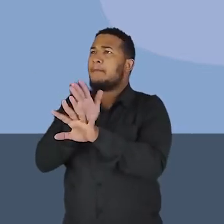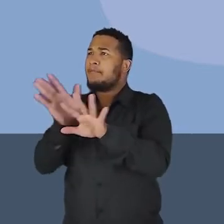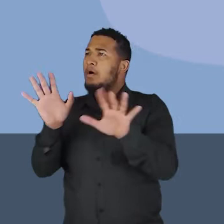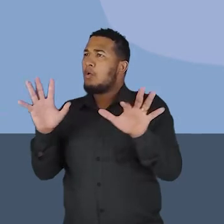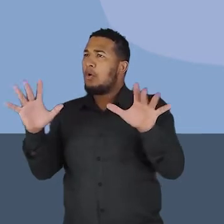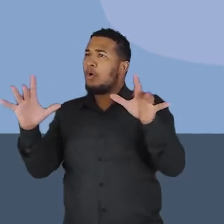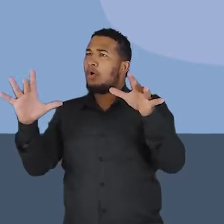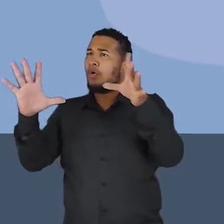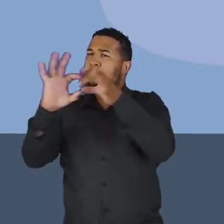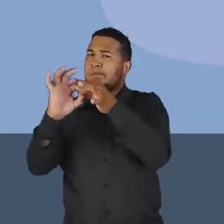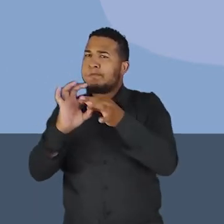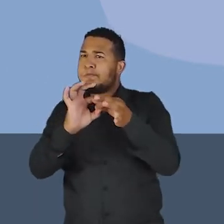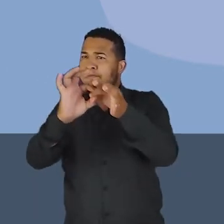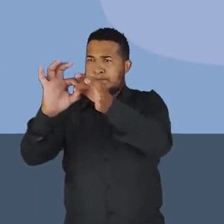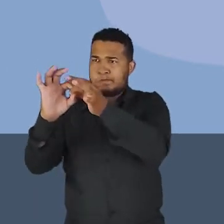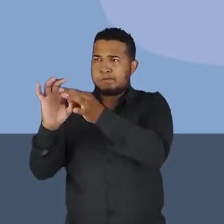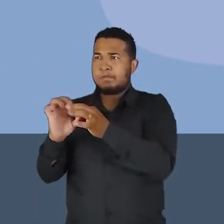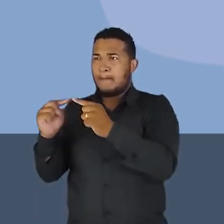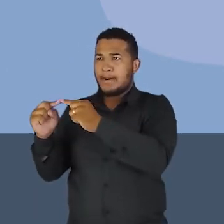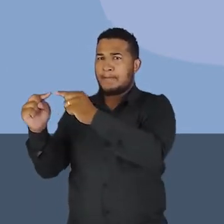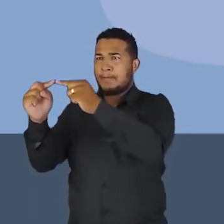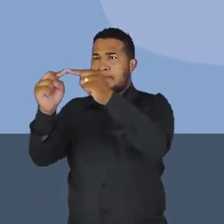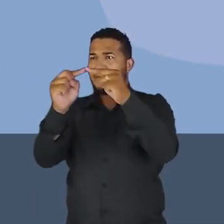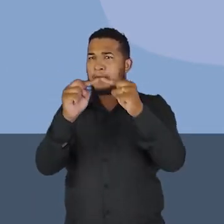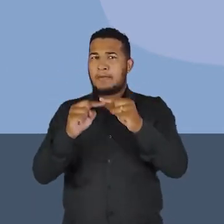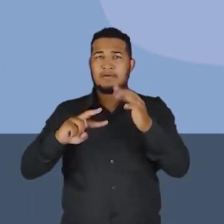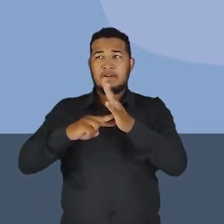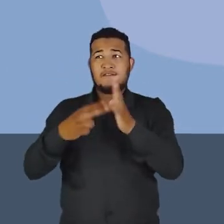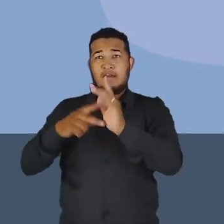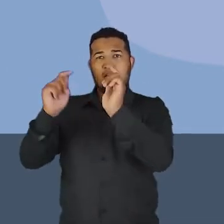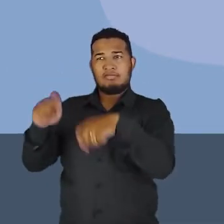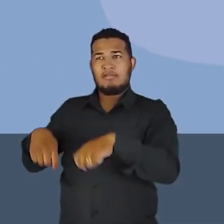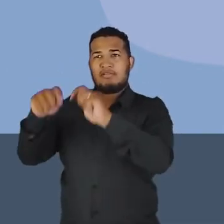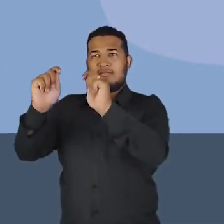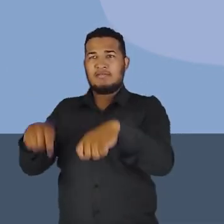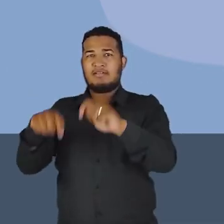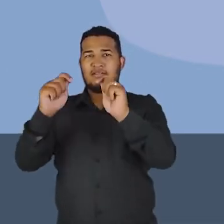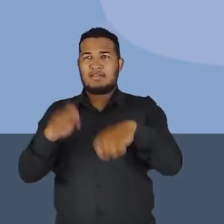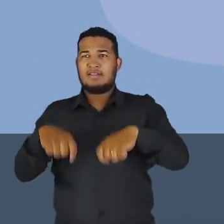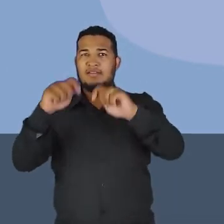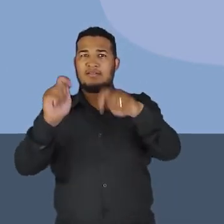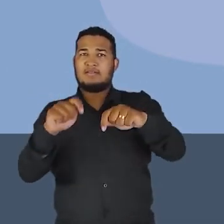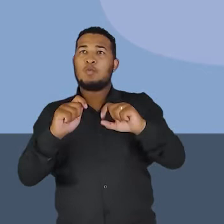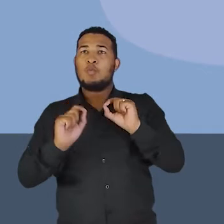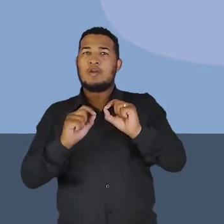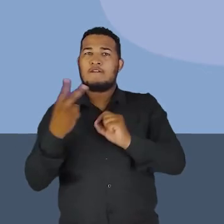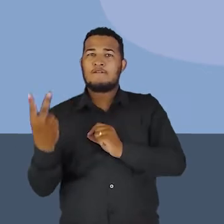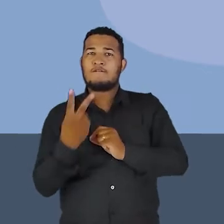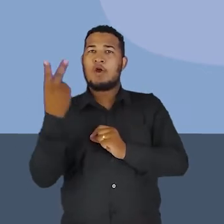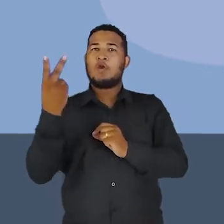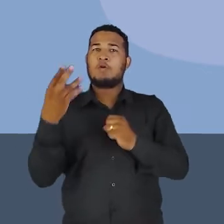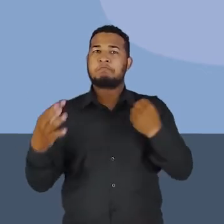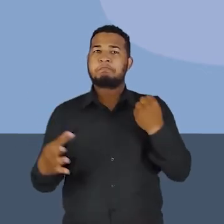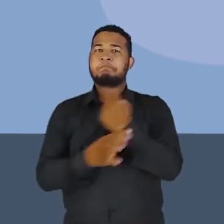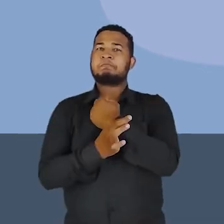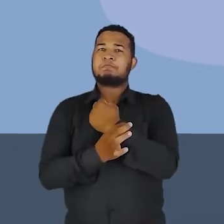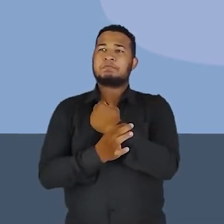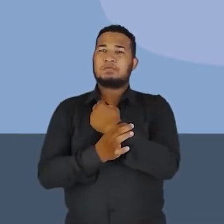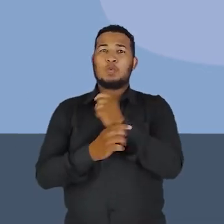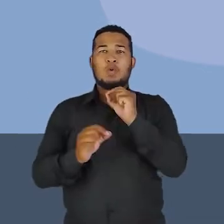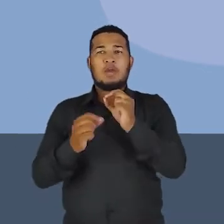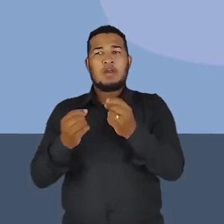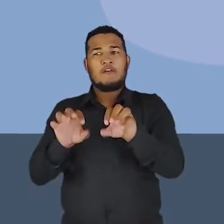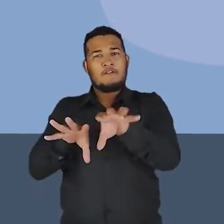combinada, ajustada, você estabelece possibilidade de segurar valores, segurar formação